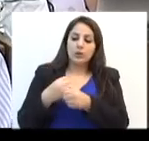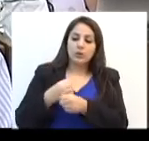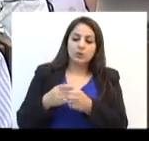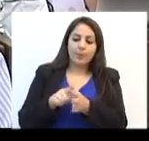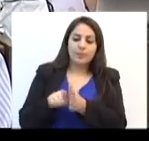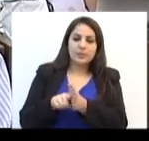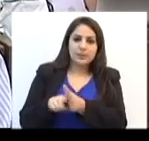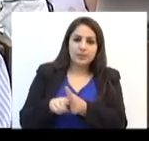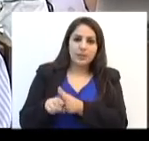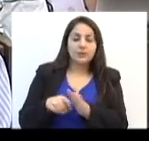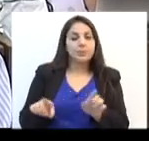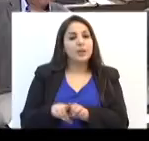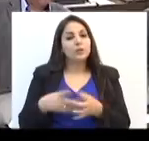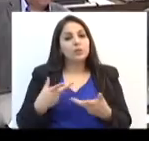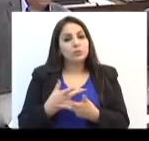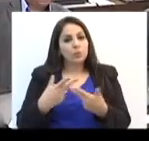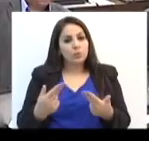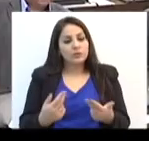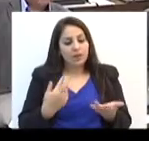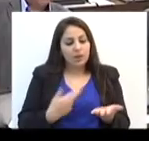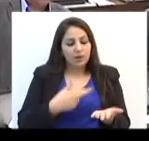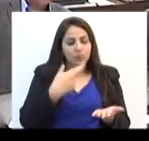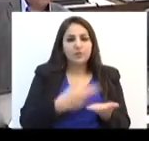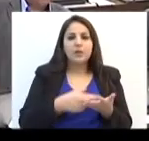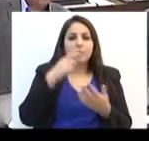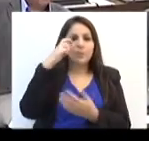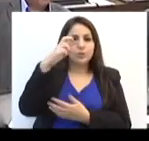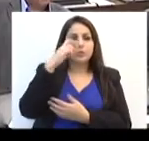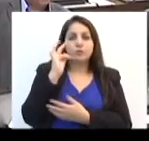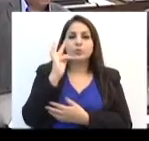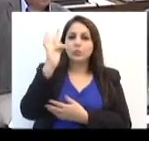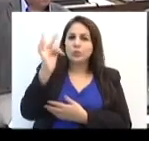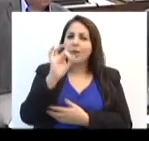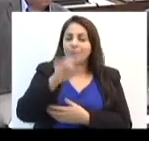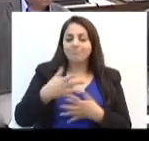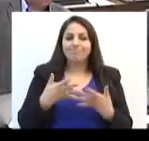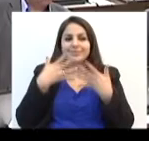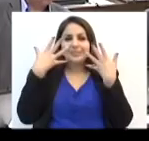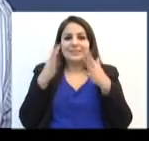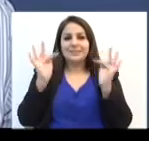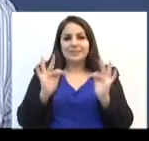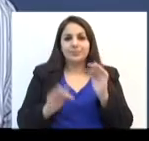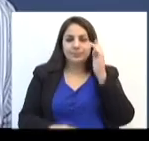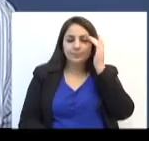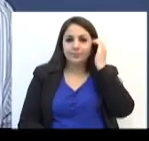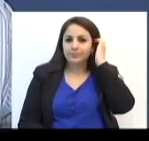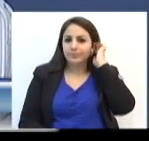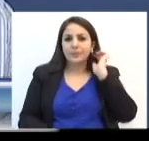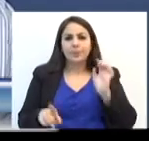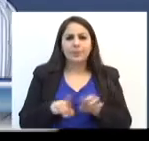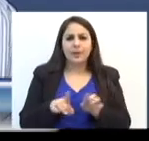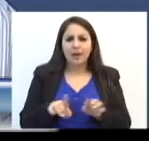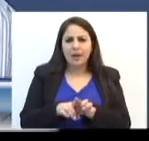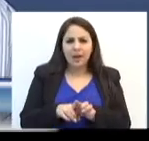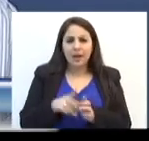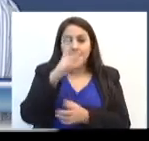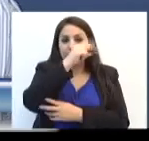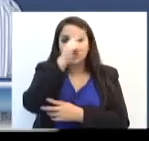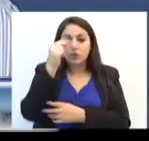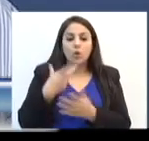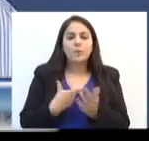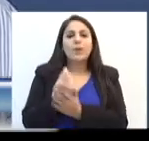com o marco regulatório, as perspectivas de futuro são animadoras. O executivo irá comprar 20 ônibus,